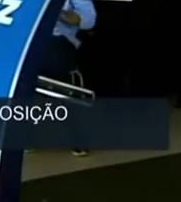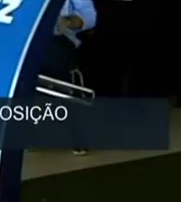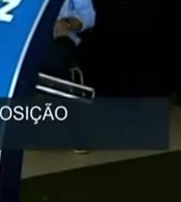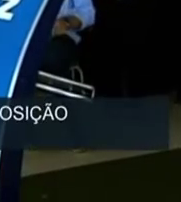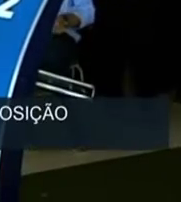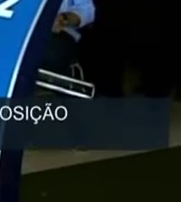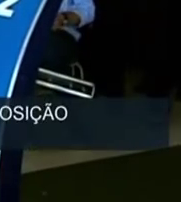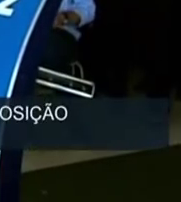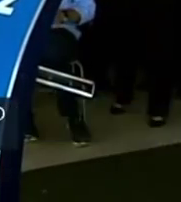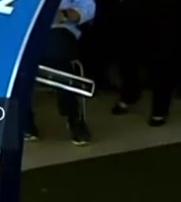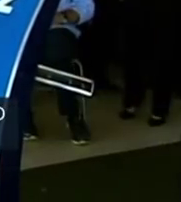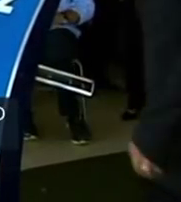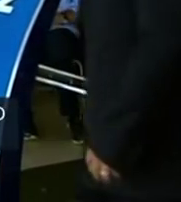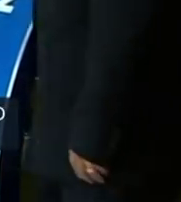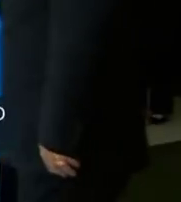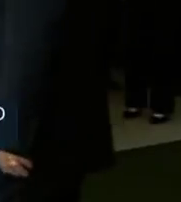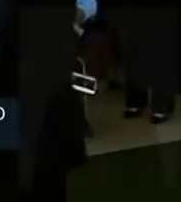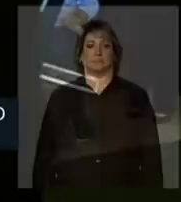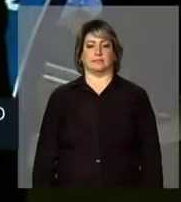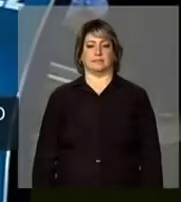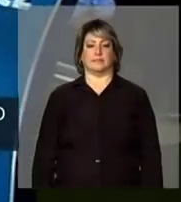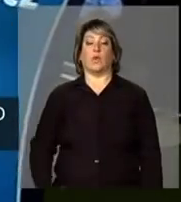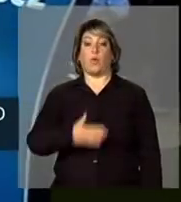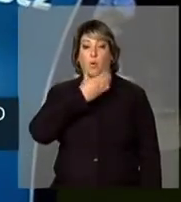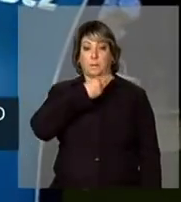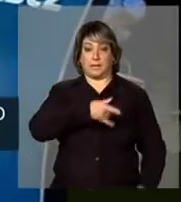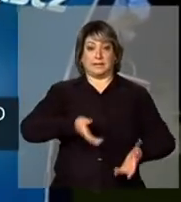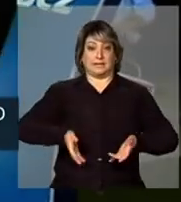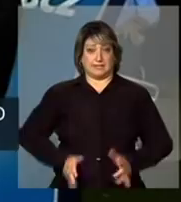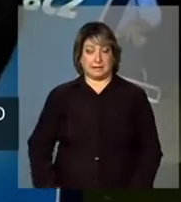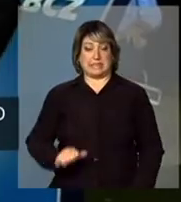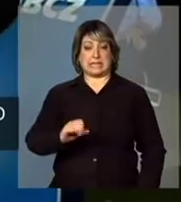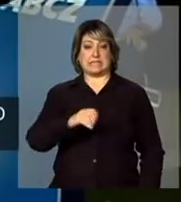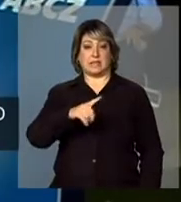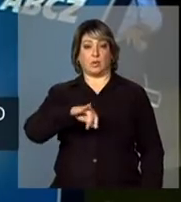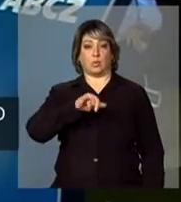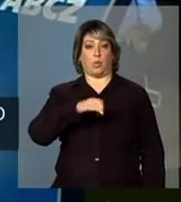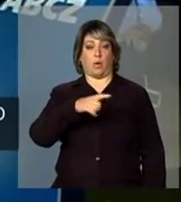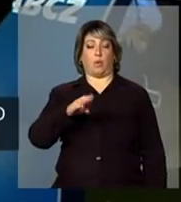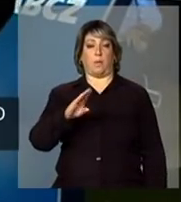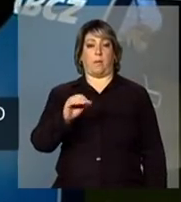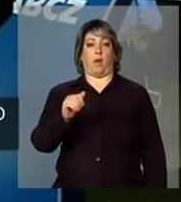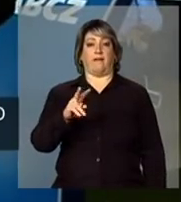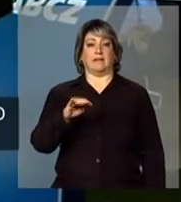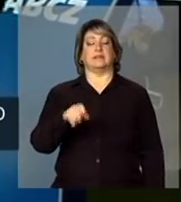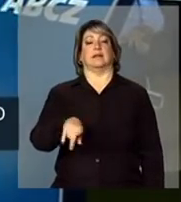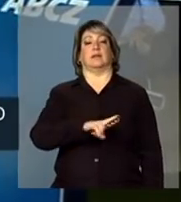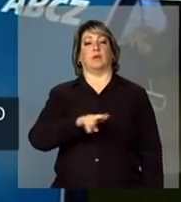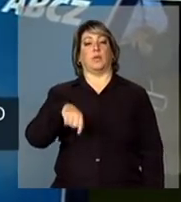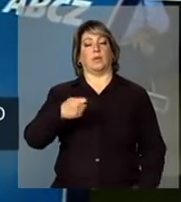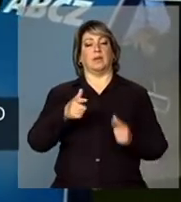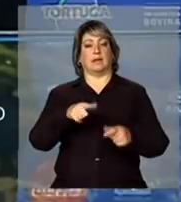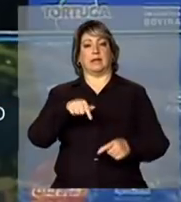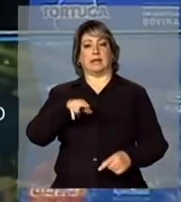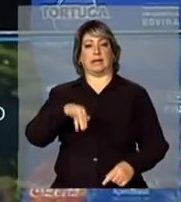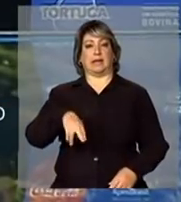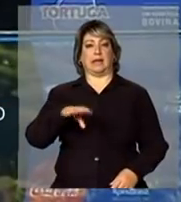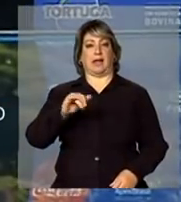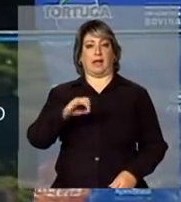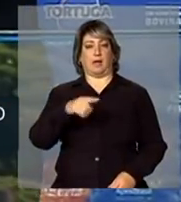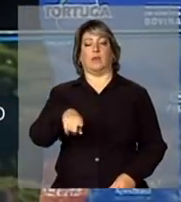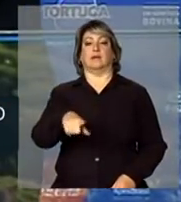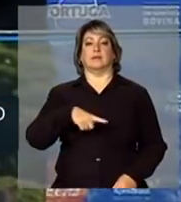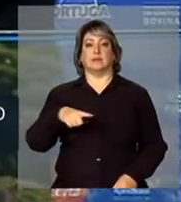Nascido em São João da Boa Vista, Joaquim José da Costa Noronha, o Quincão, destaca-se na pecuária nacional